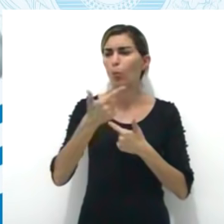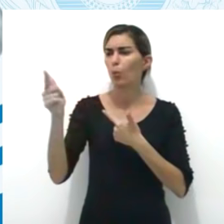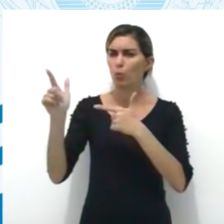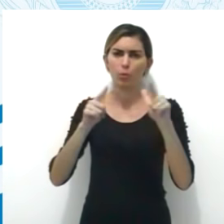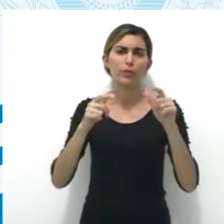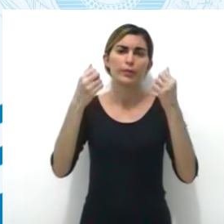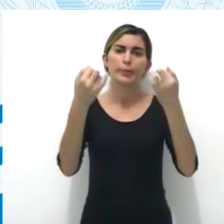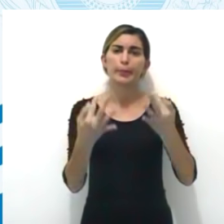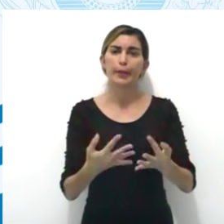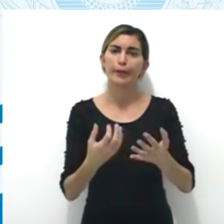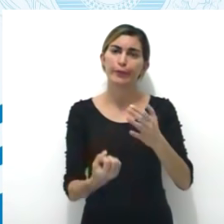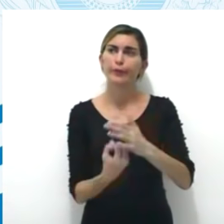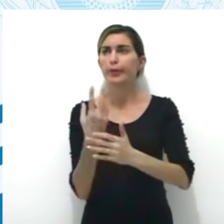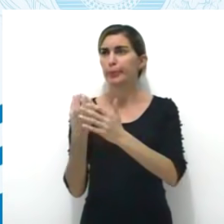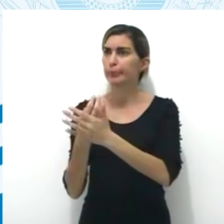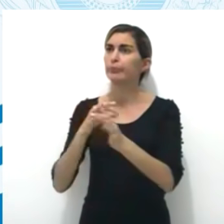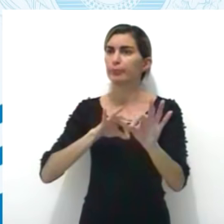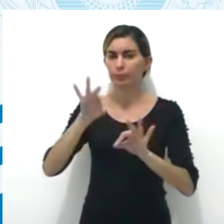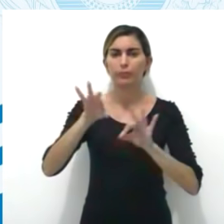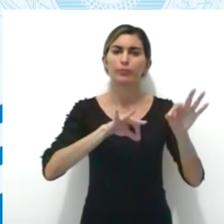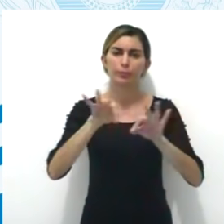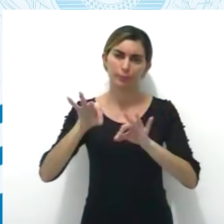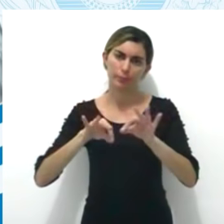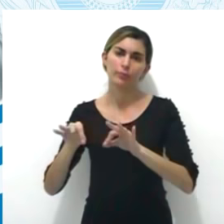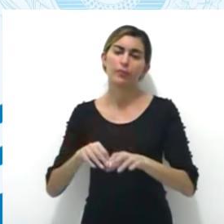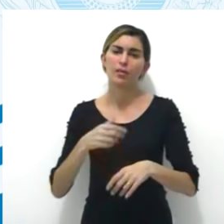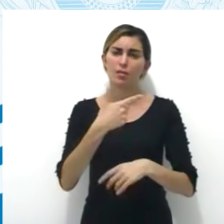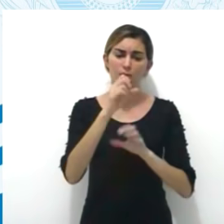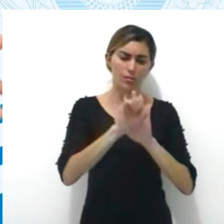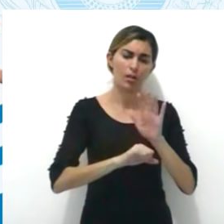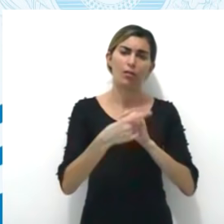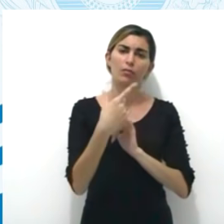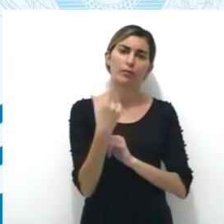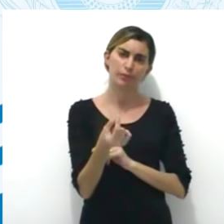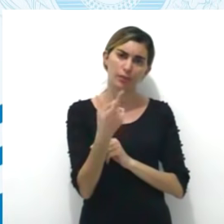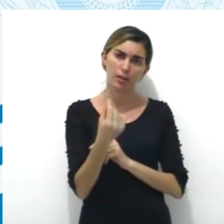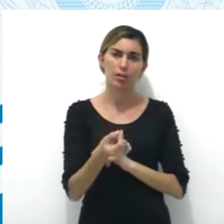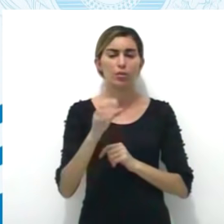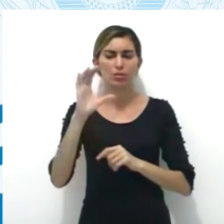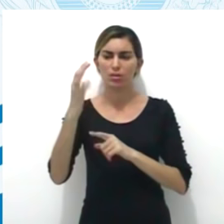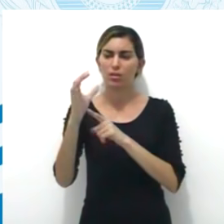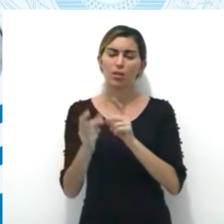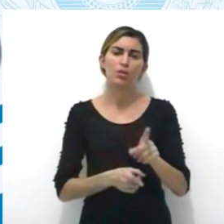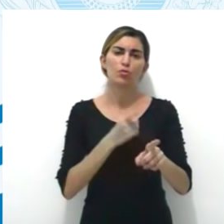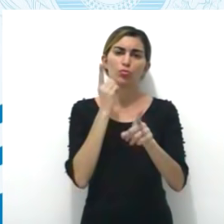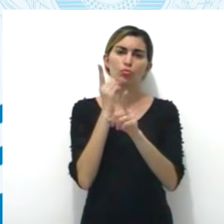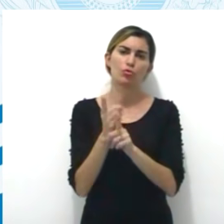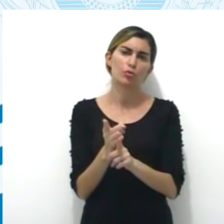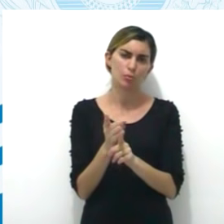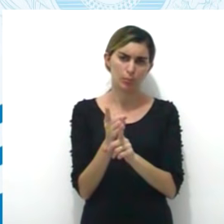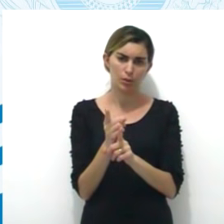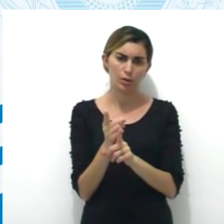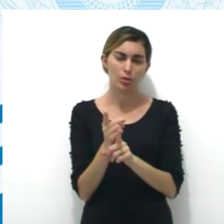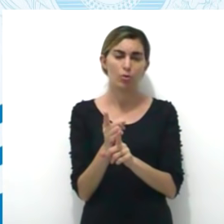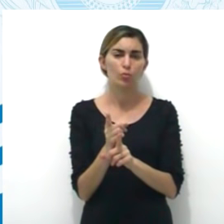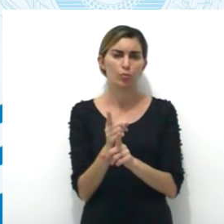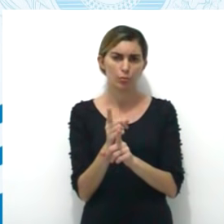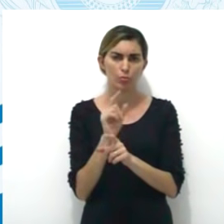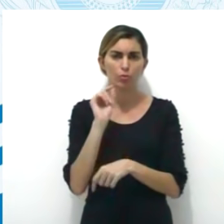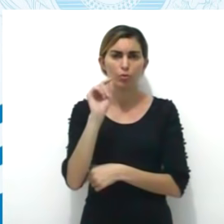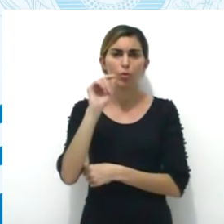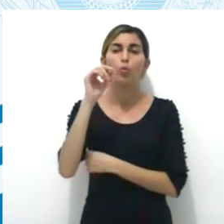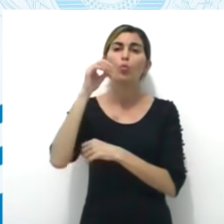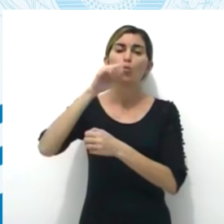então outras explicações foram elaboradas. No século XX, cientistas descobriram,